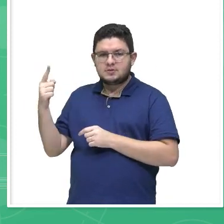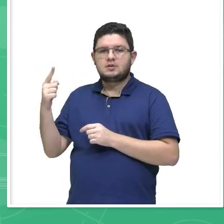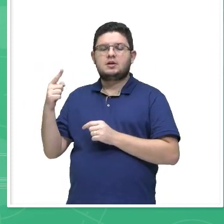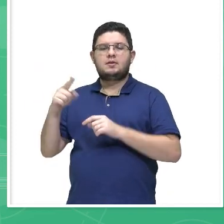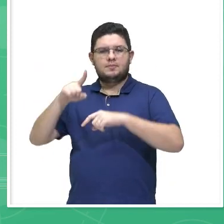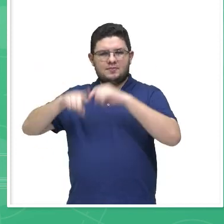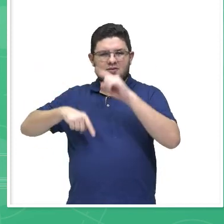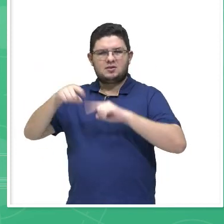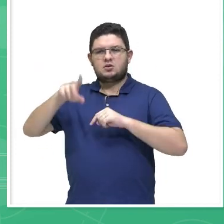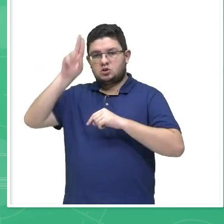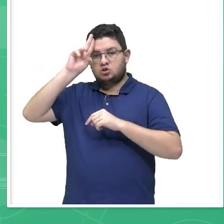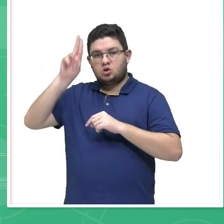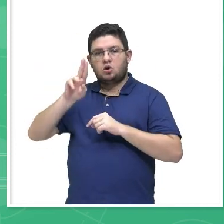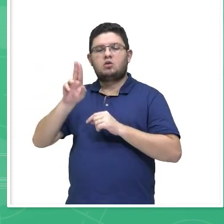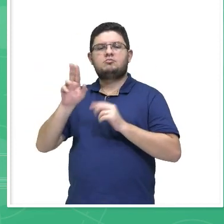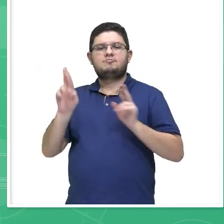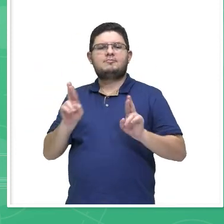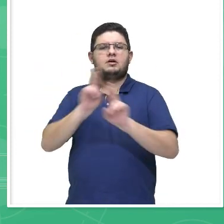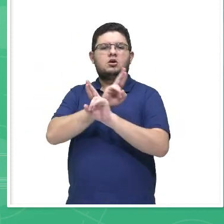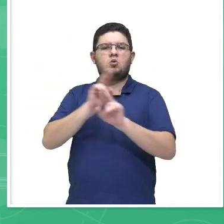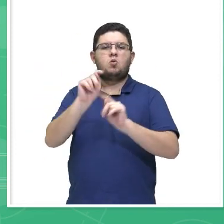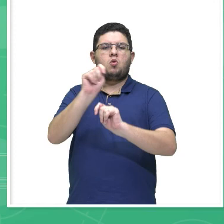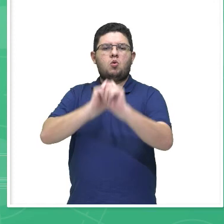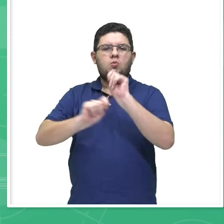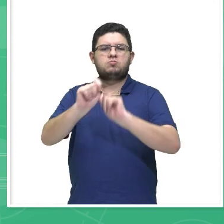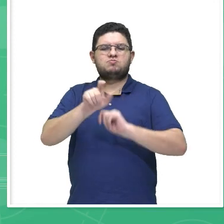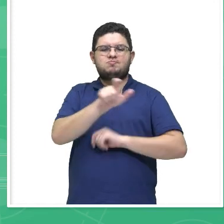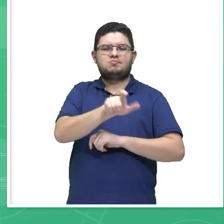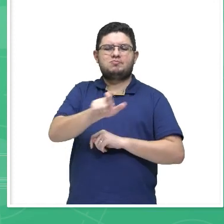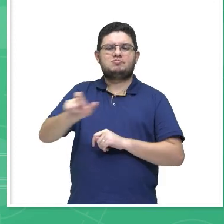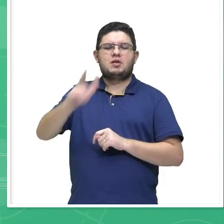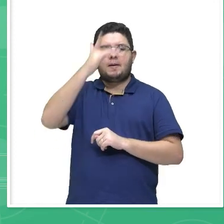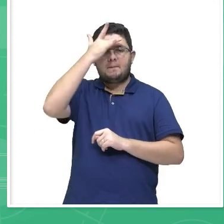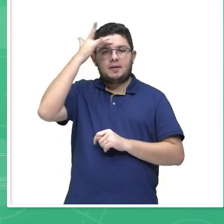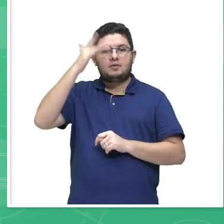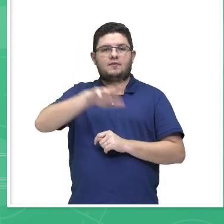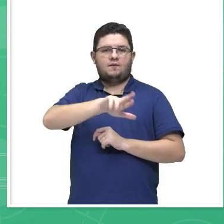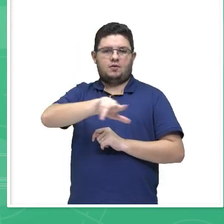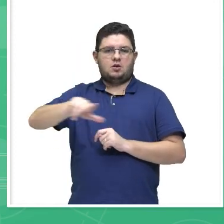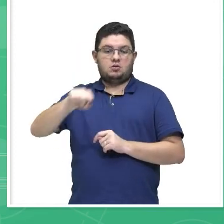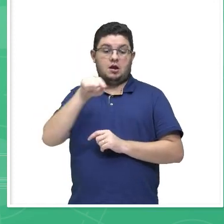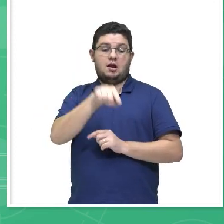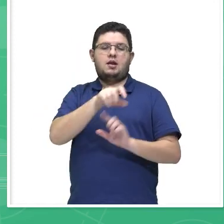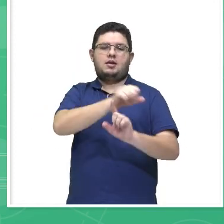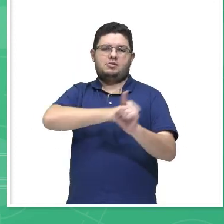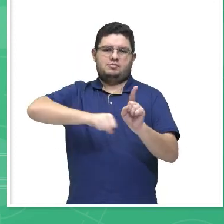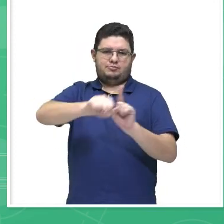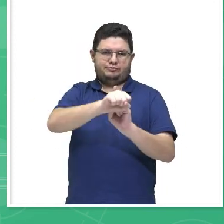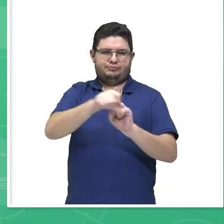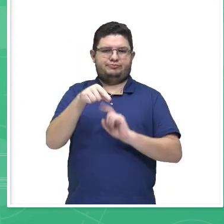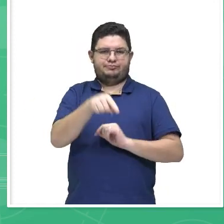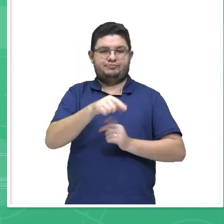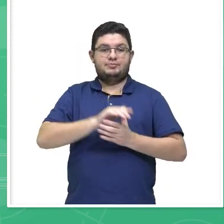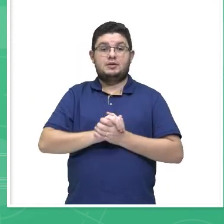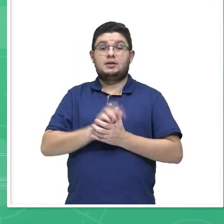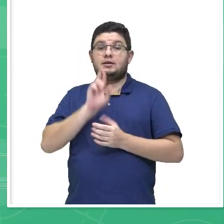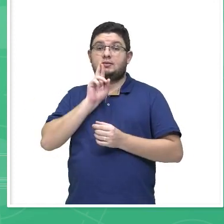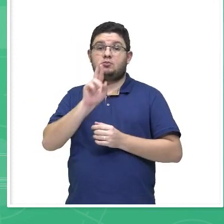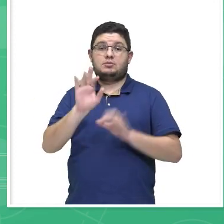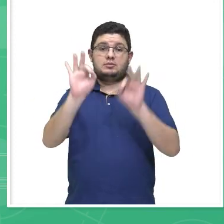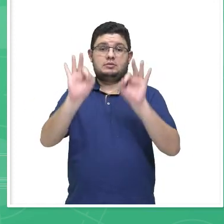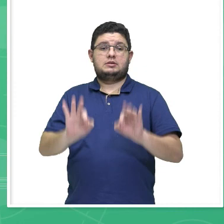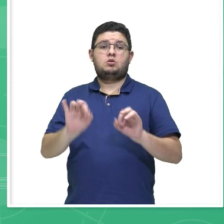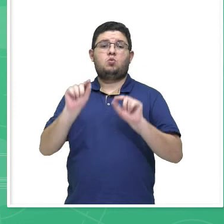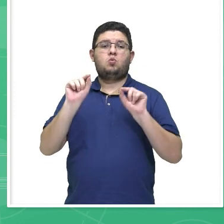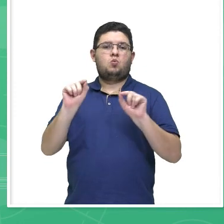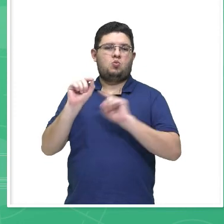às questões econômicas das pessoas que integram aquela sociedade. Resposta certa,